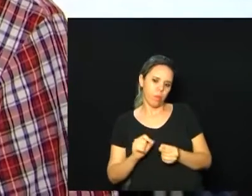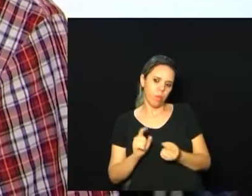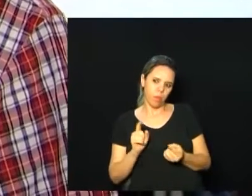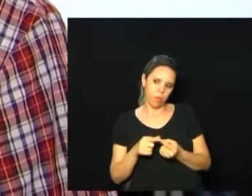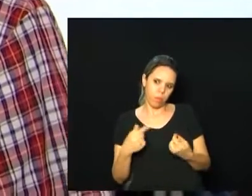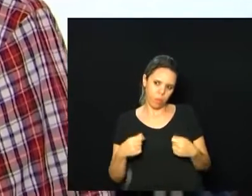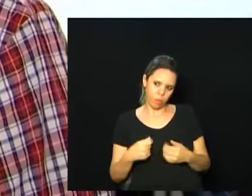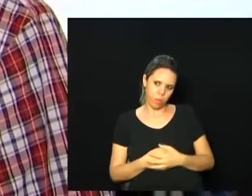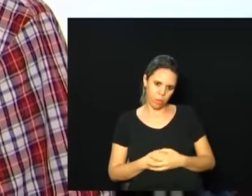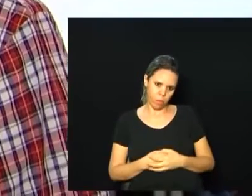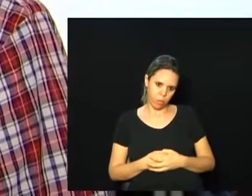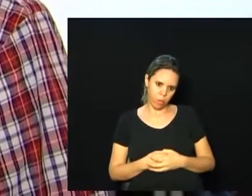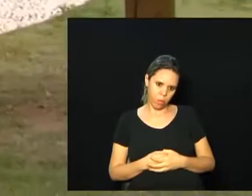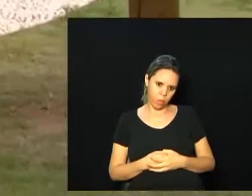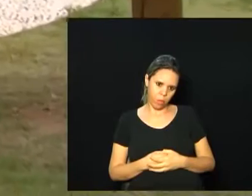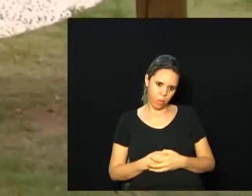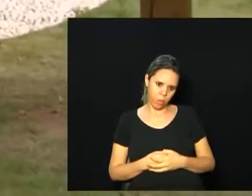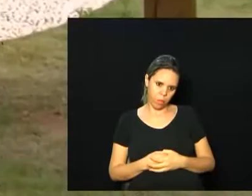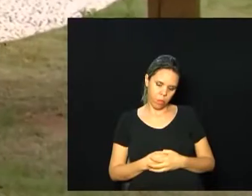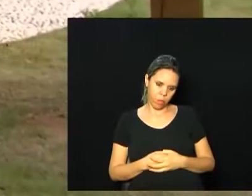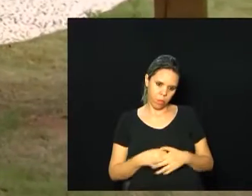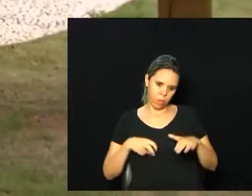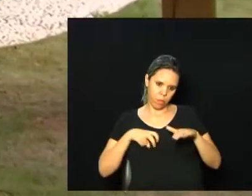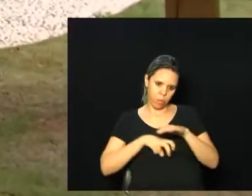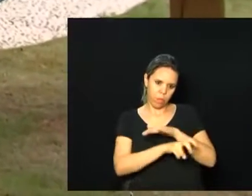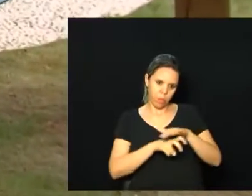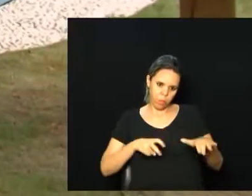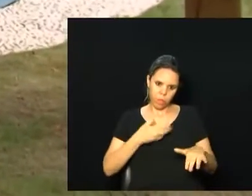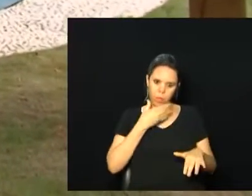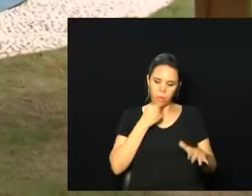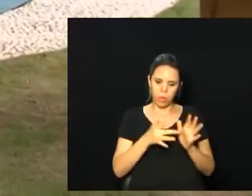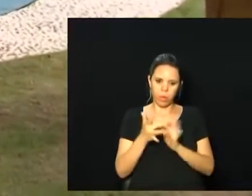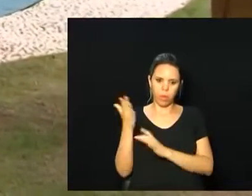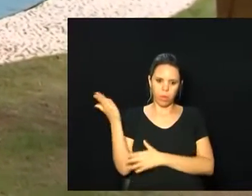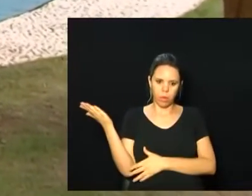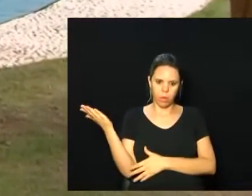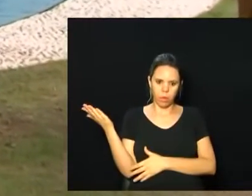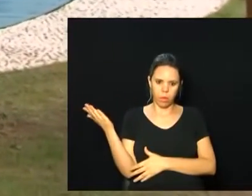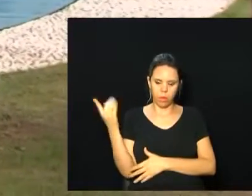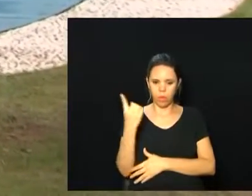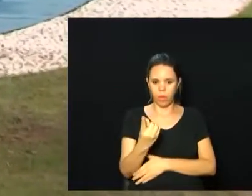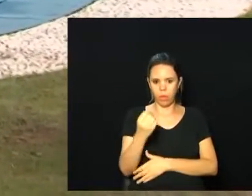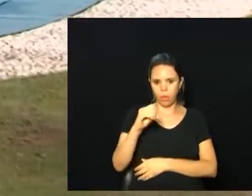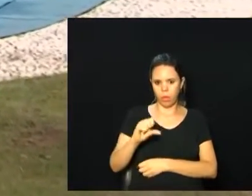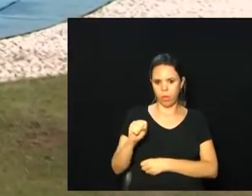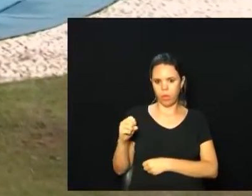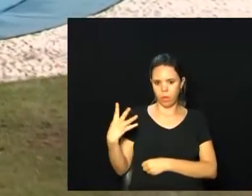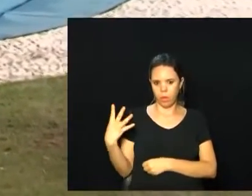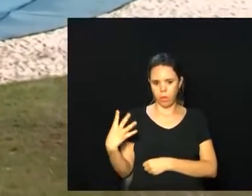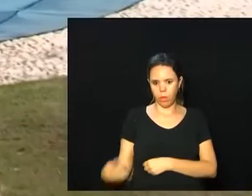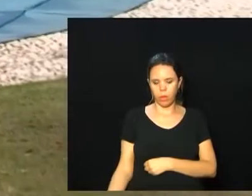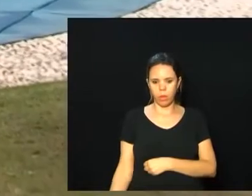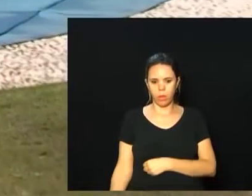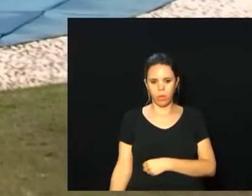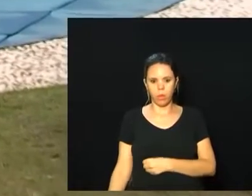destinada exatamente para aquela finalidade. A creche Menino Jesus de Praga funciona desde 1984